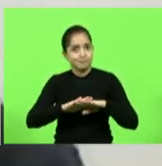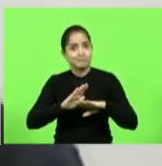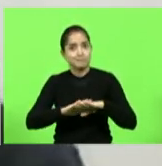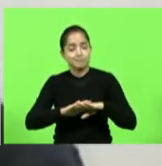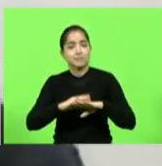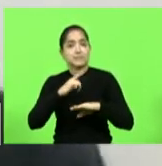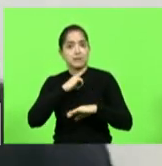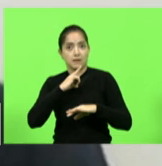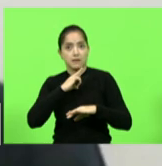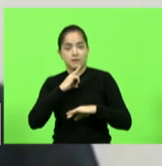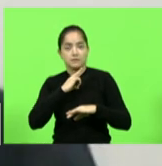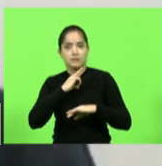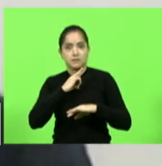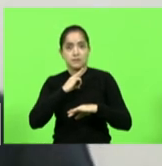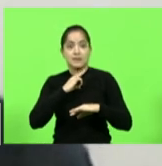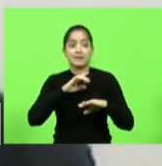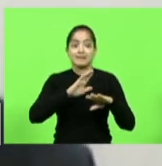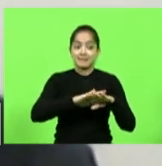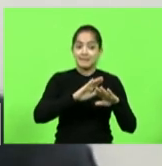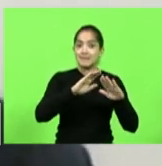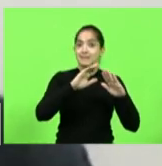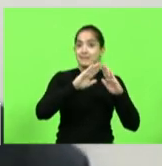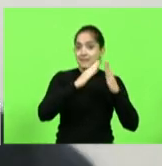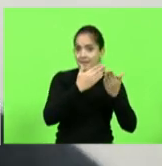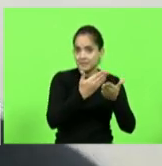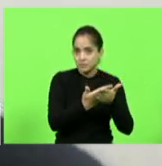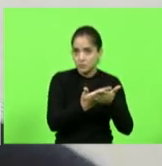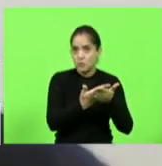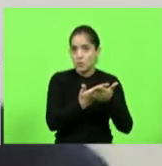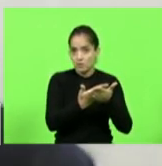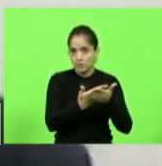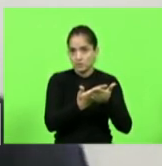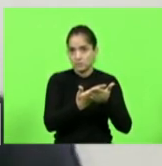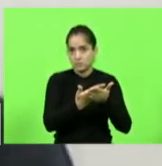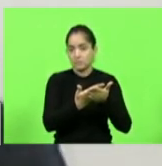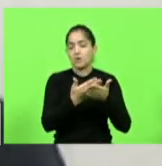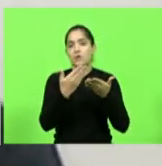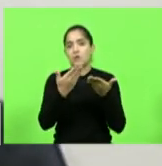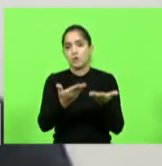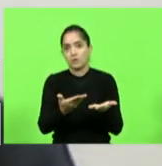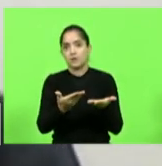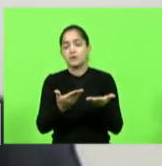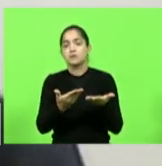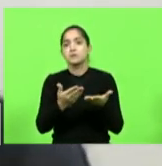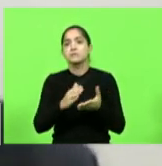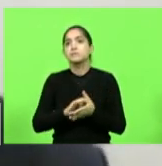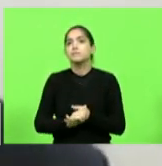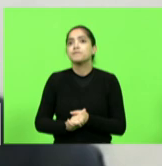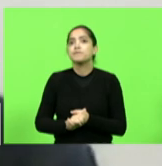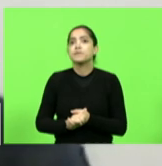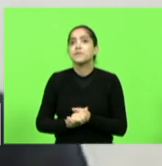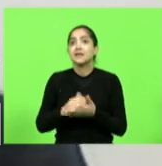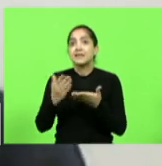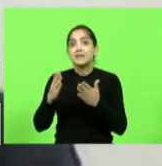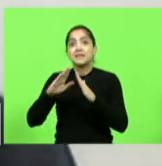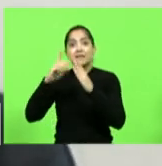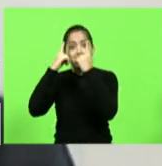violência, né, da escola, violência à escola, para a escola, e a